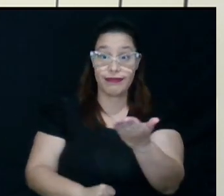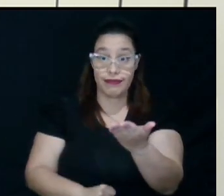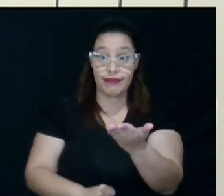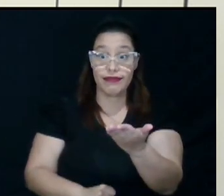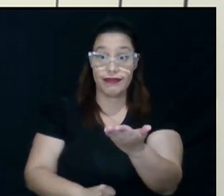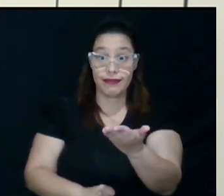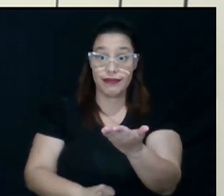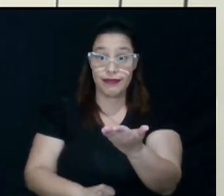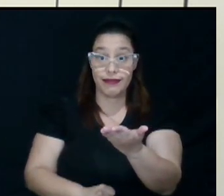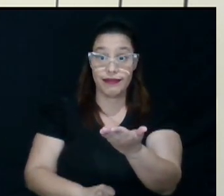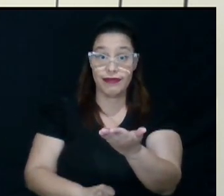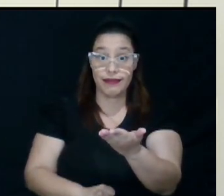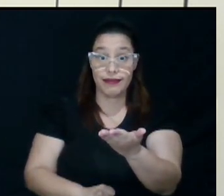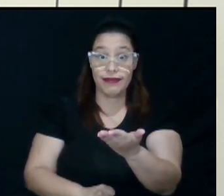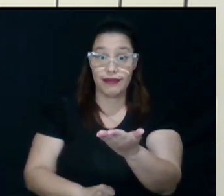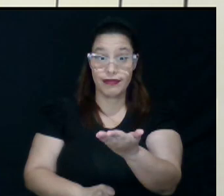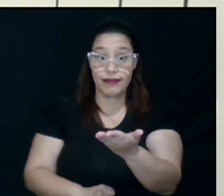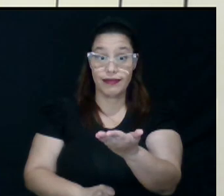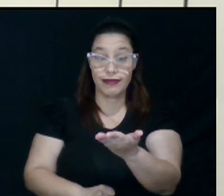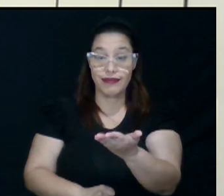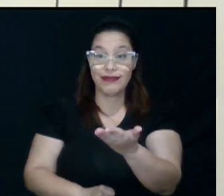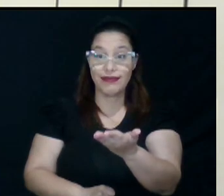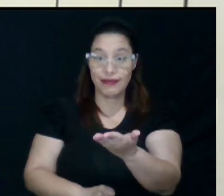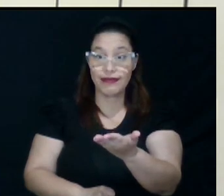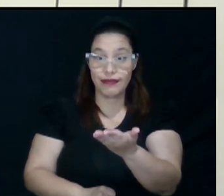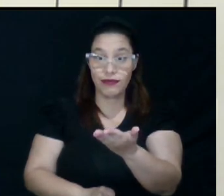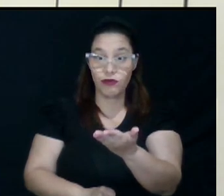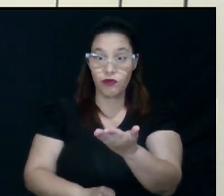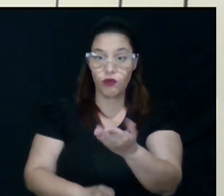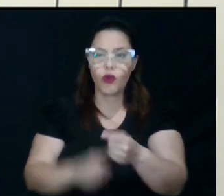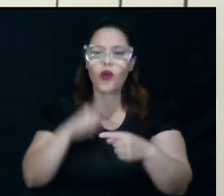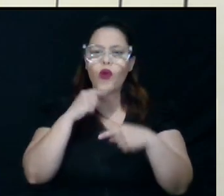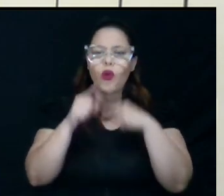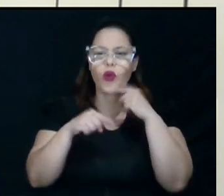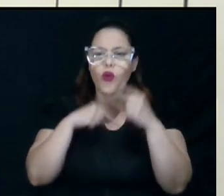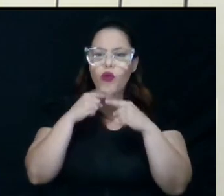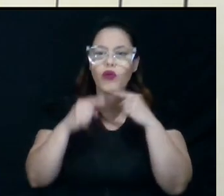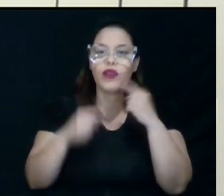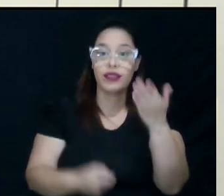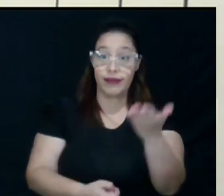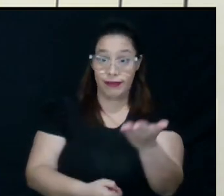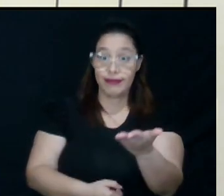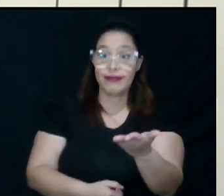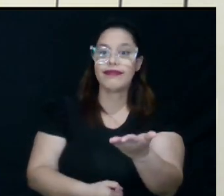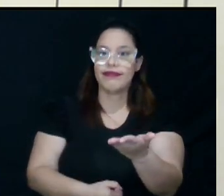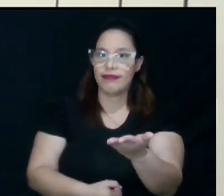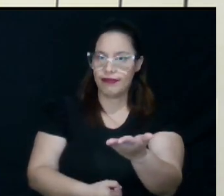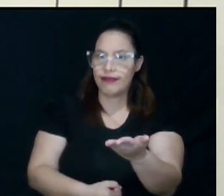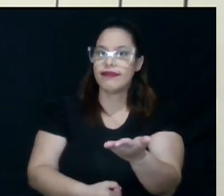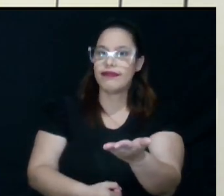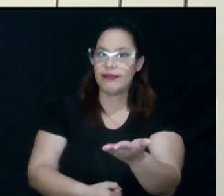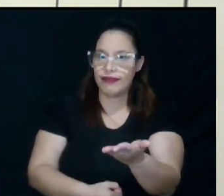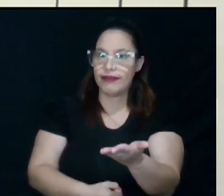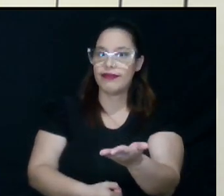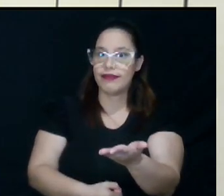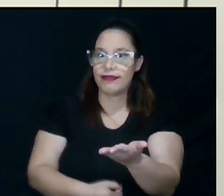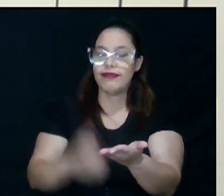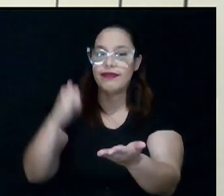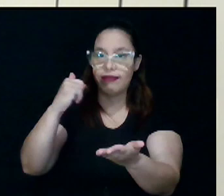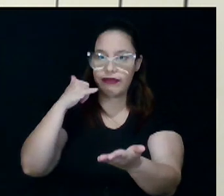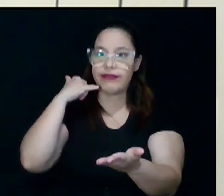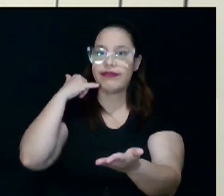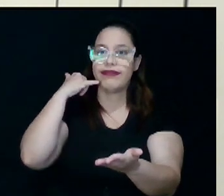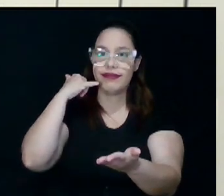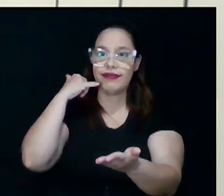www.fumec.sp.gov.br/Ceprocamp. O site já está aqui embaixo da sua tela e você também tem a opção de poder ligar para tirar as informações.